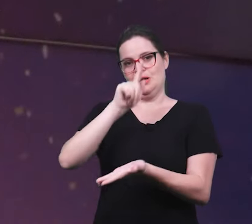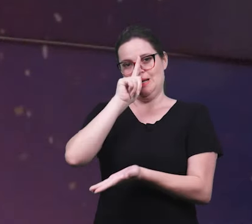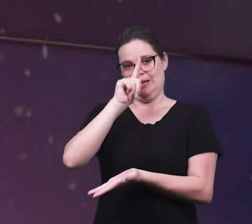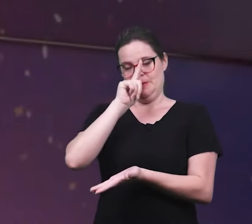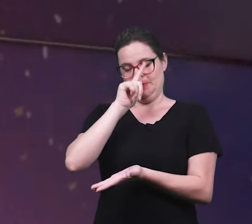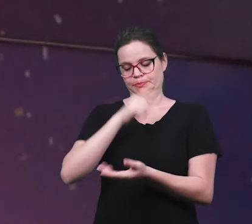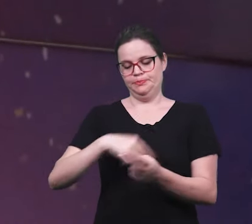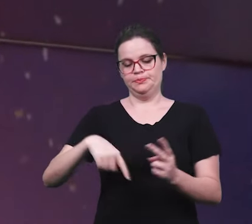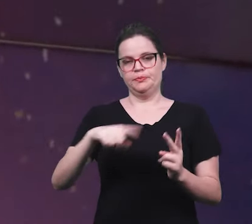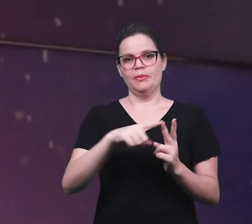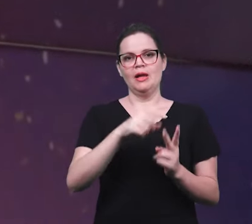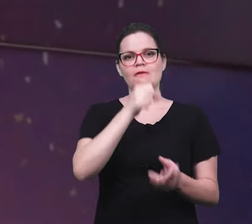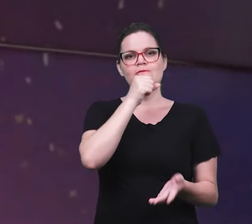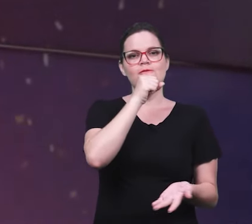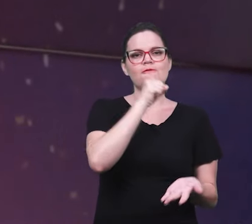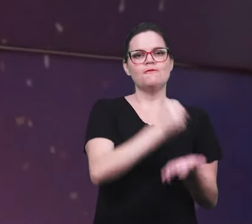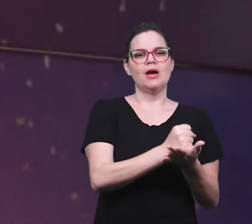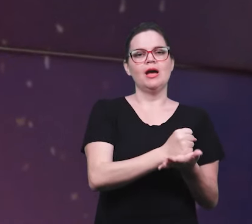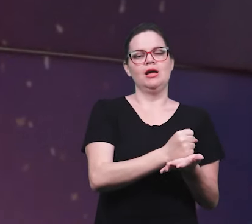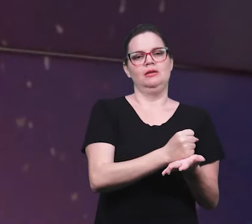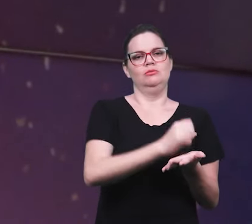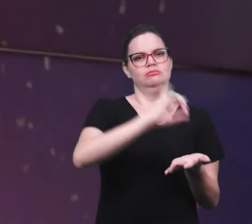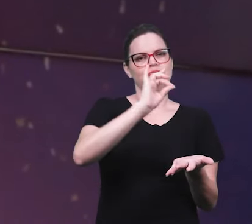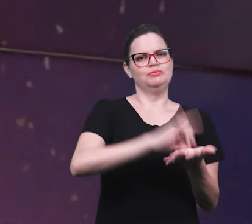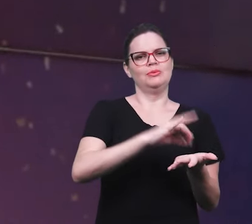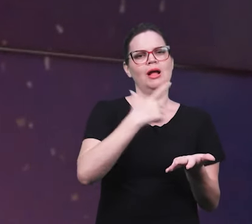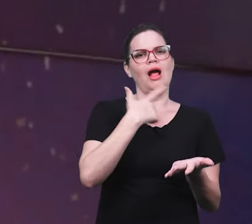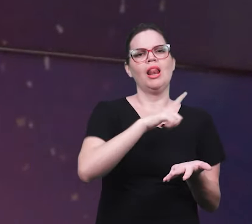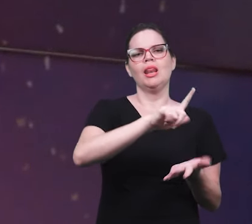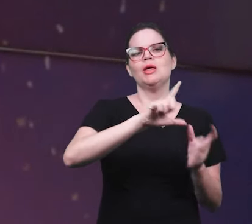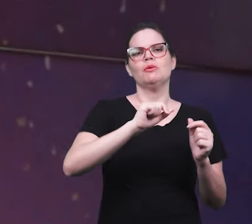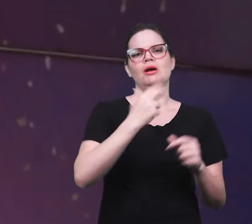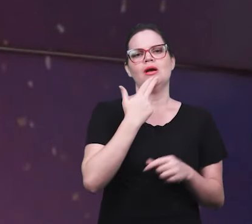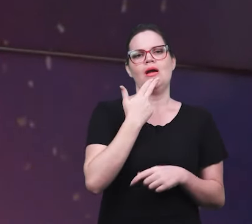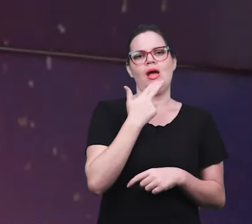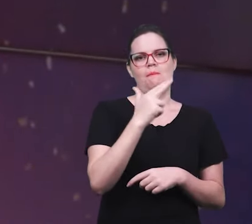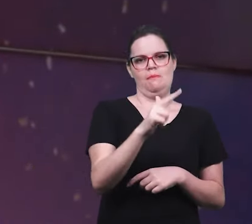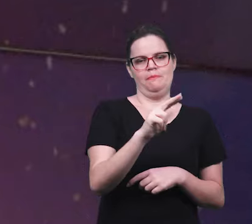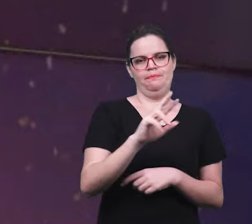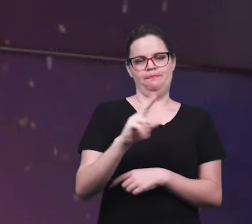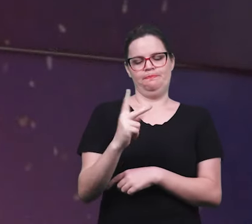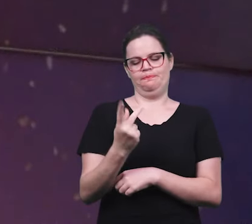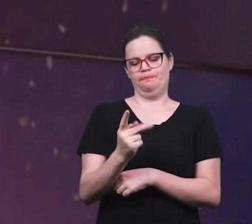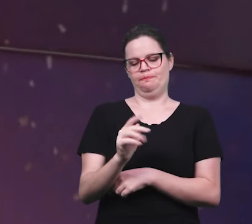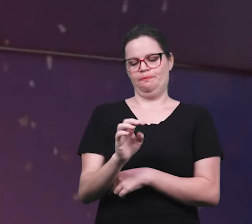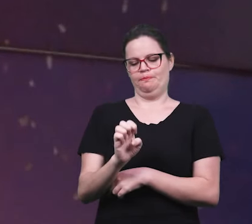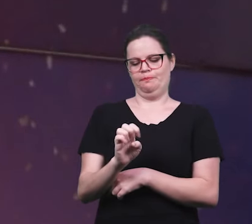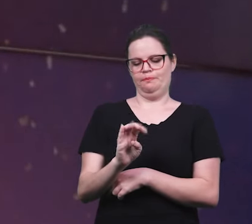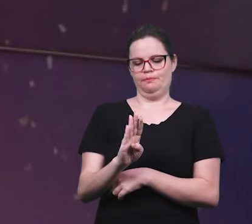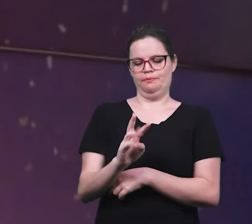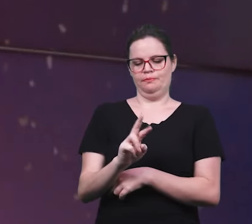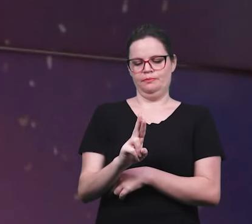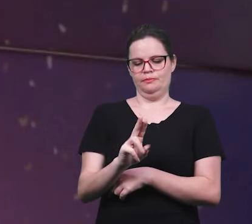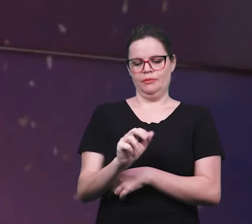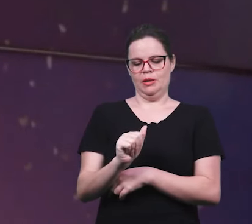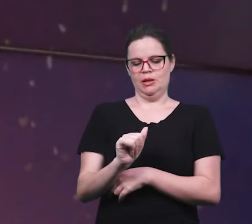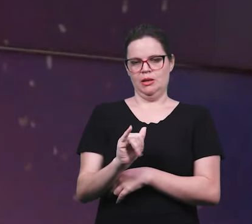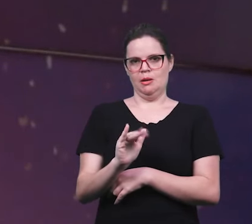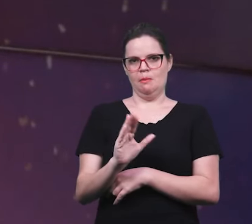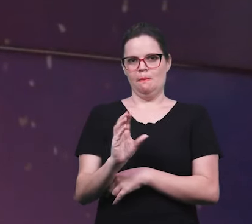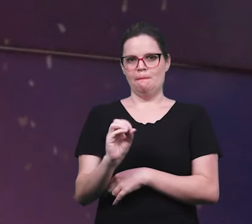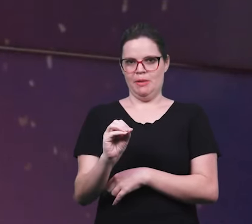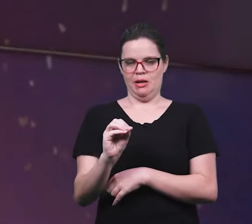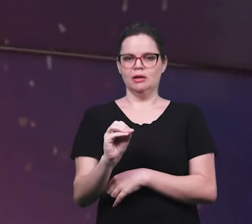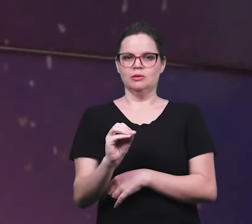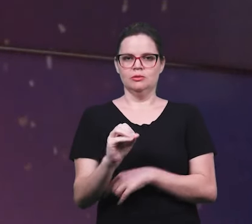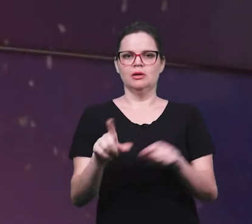Testamento, ele está escrito em hebraico e algumas partes em aramaico. Então, só para ter essa distinção. Estudos linguísticos